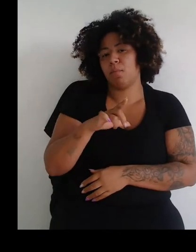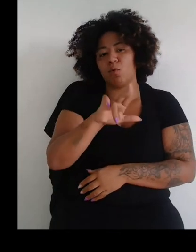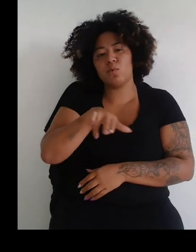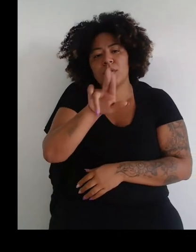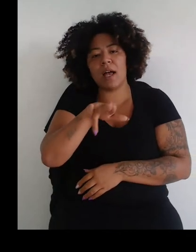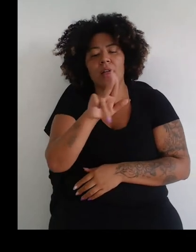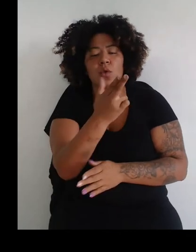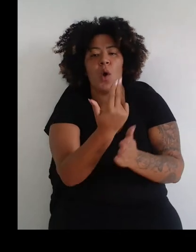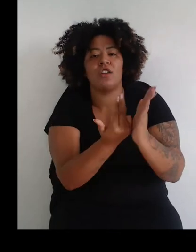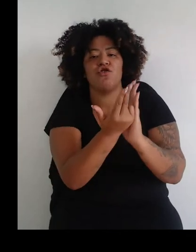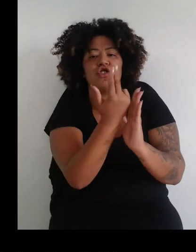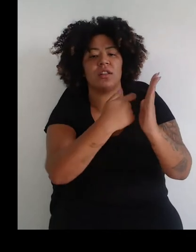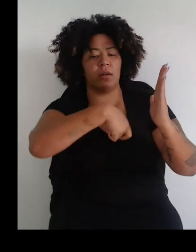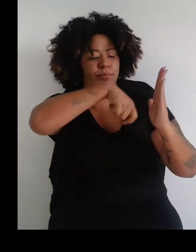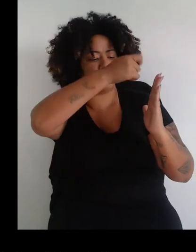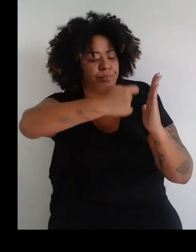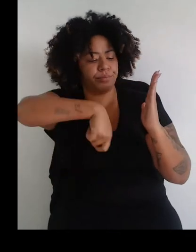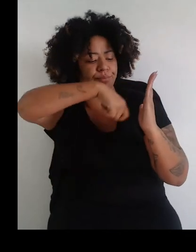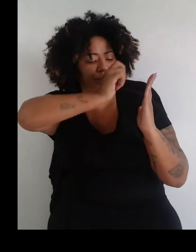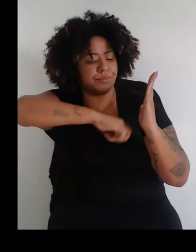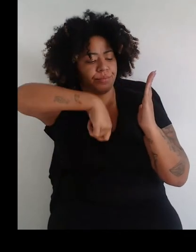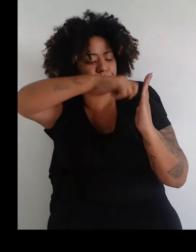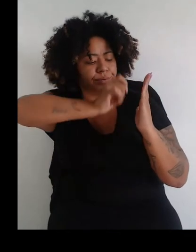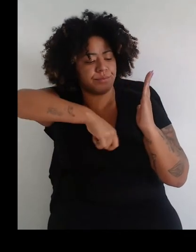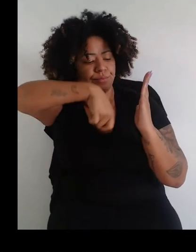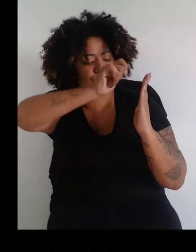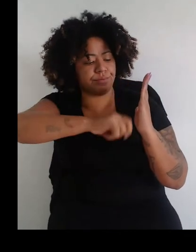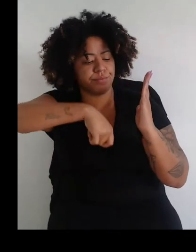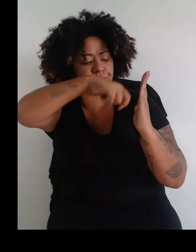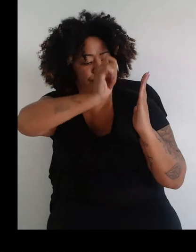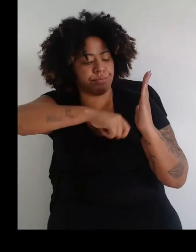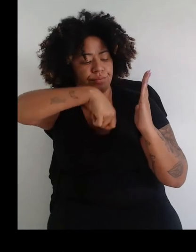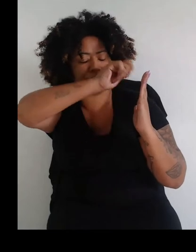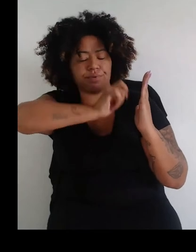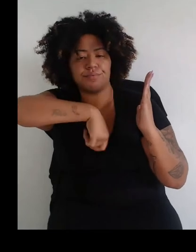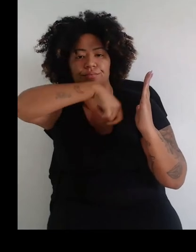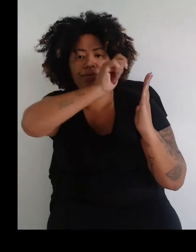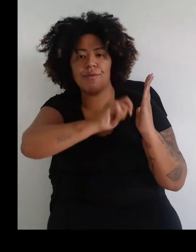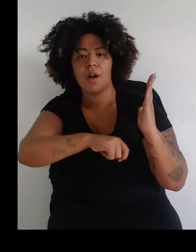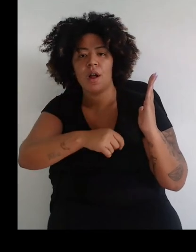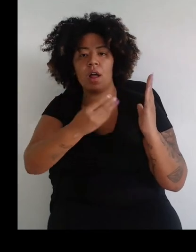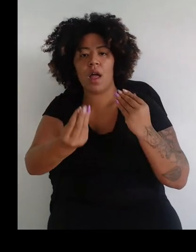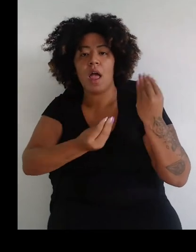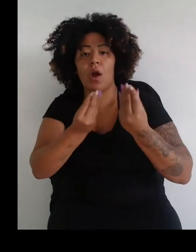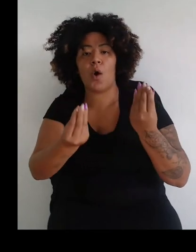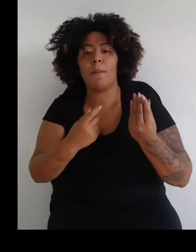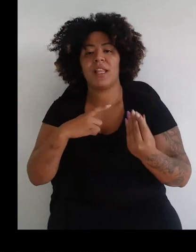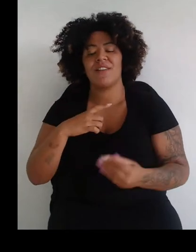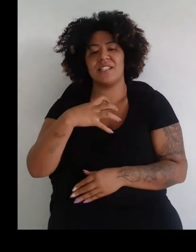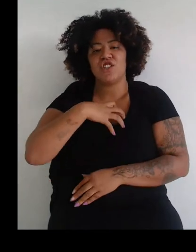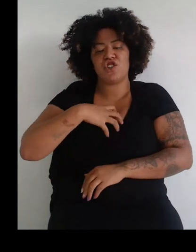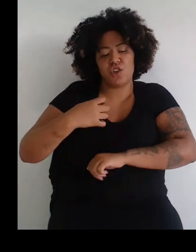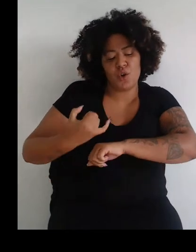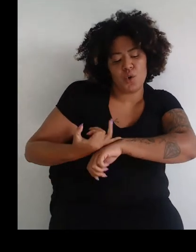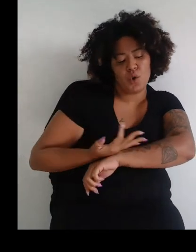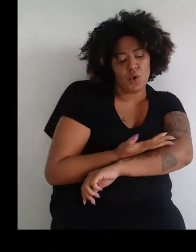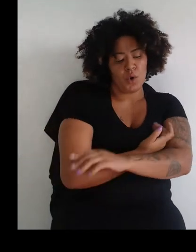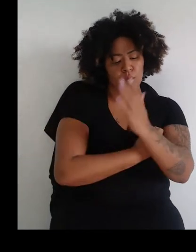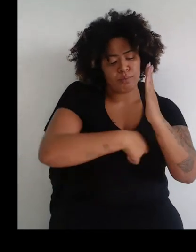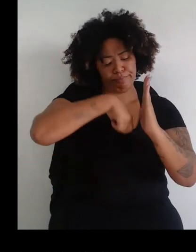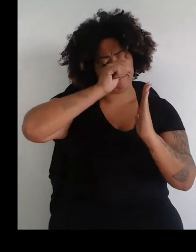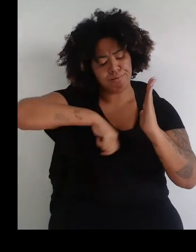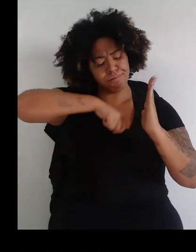decompondo-se diante do espectador em uma composição instável de elementos discretos e traços faciais desconectados